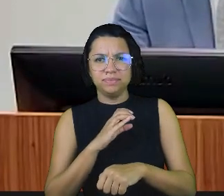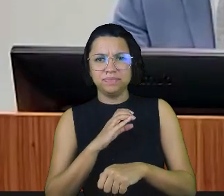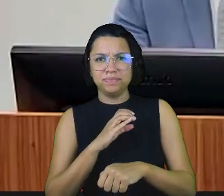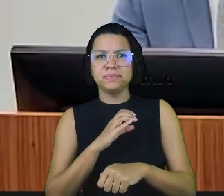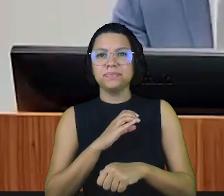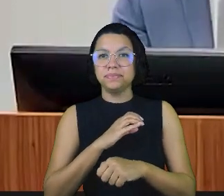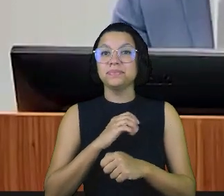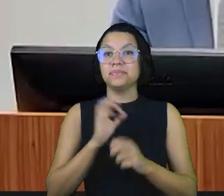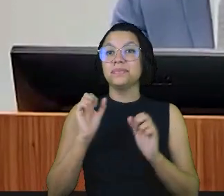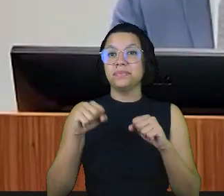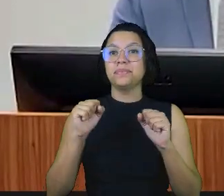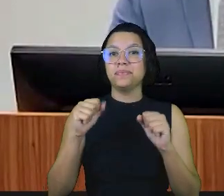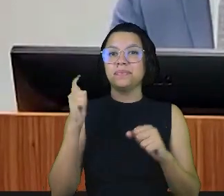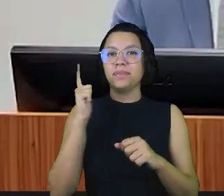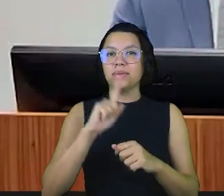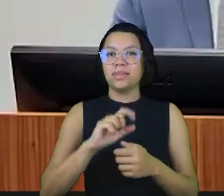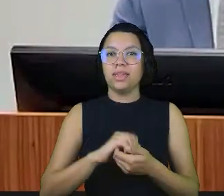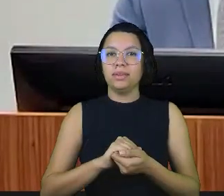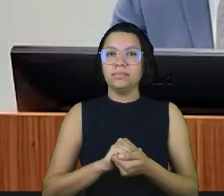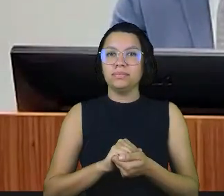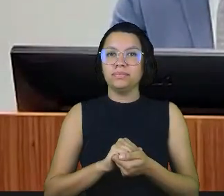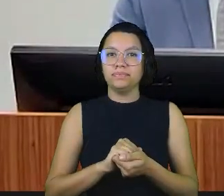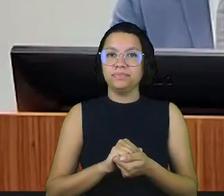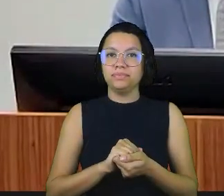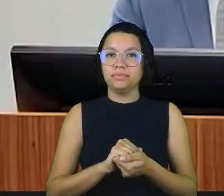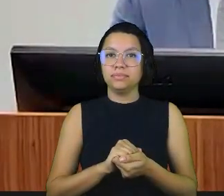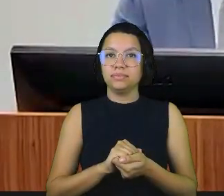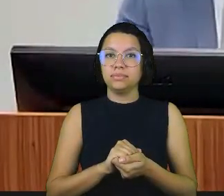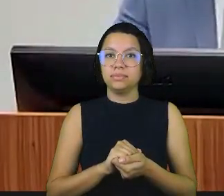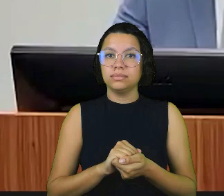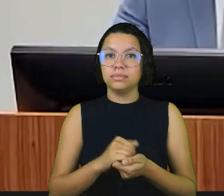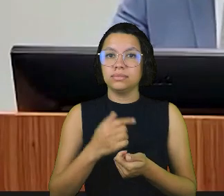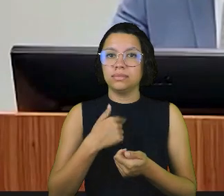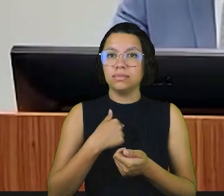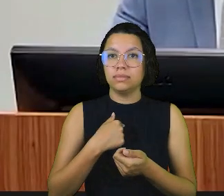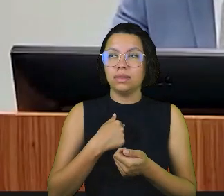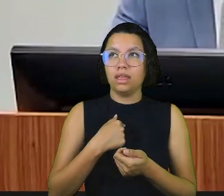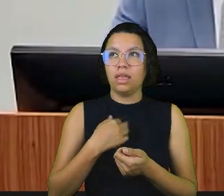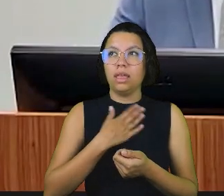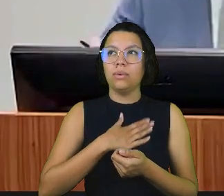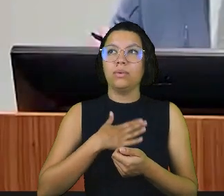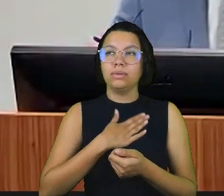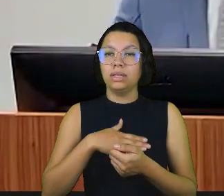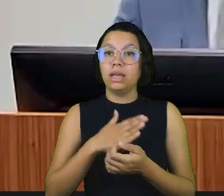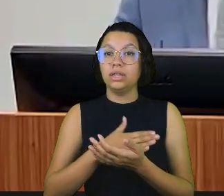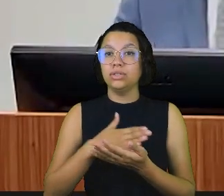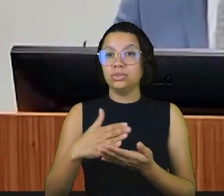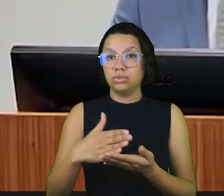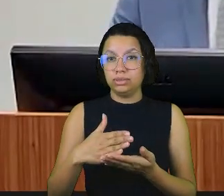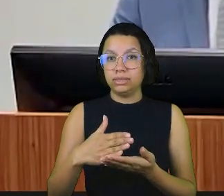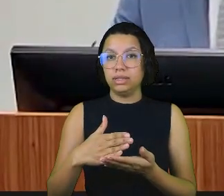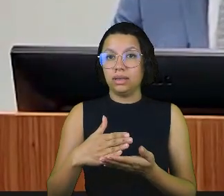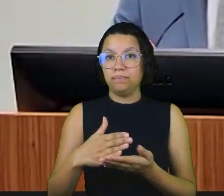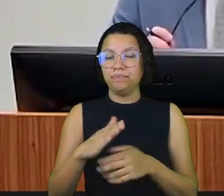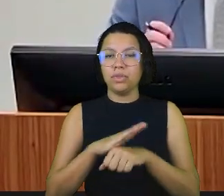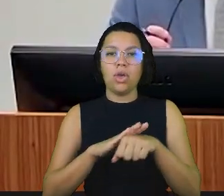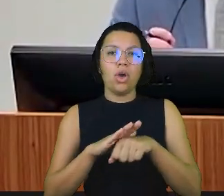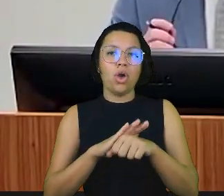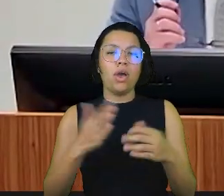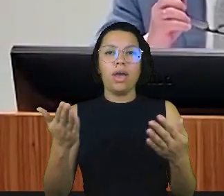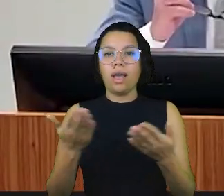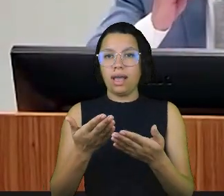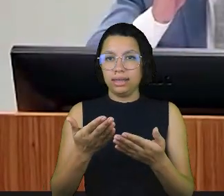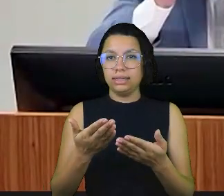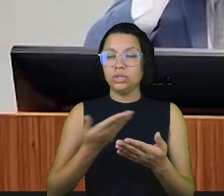aqui turbinada, a gente consegue chegar lá. Mas eu gostaria de começar conversando